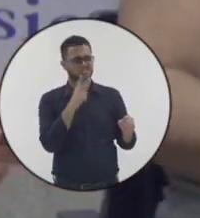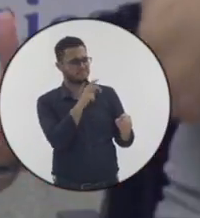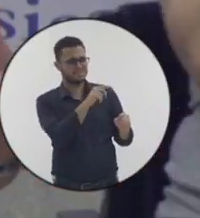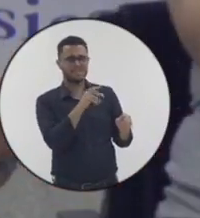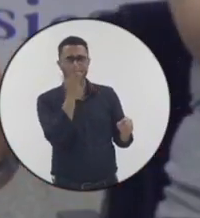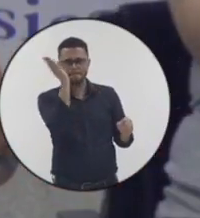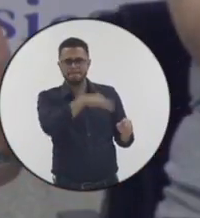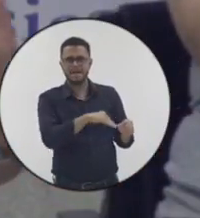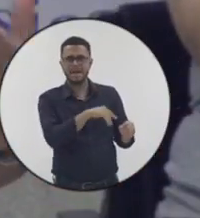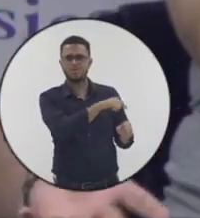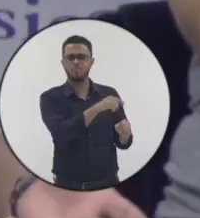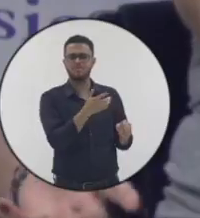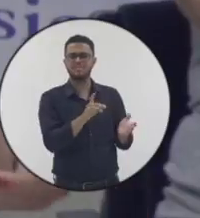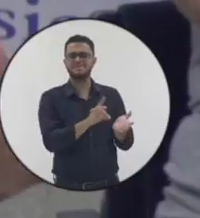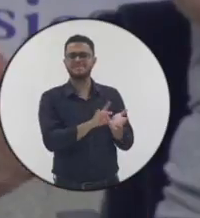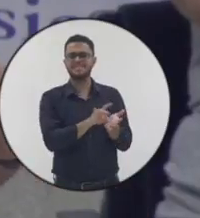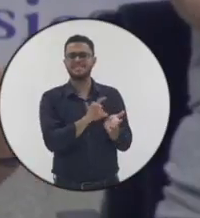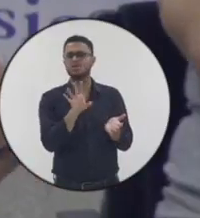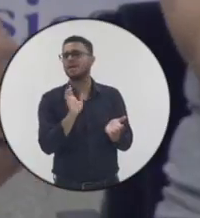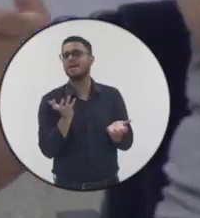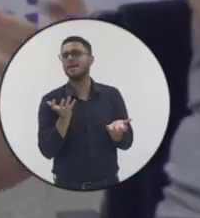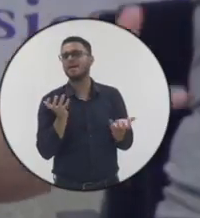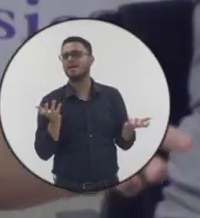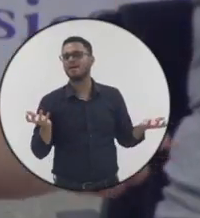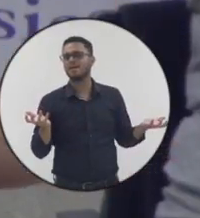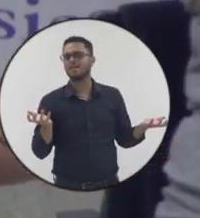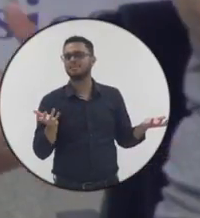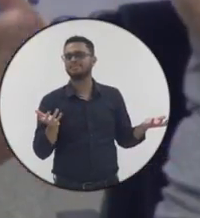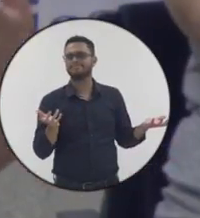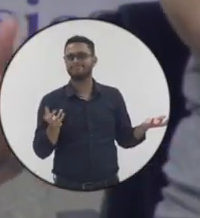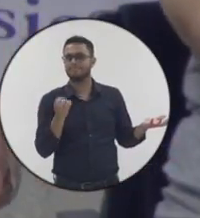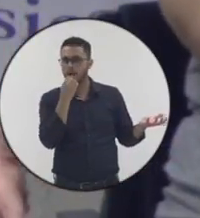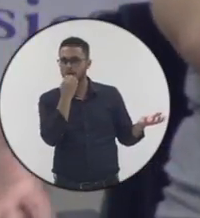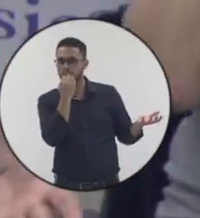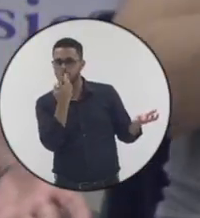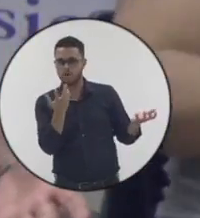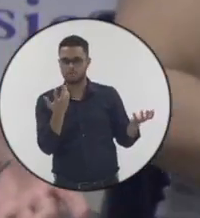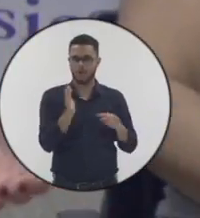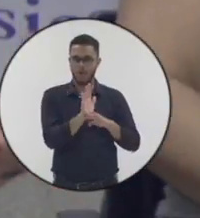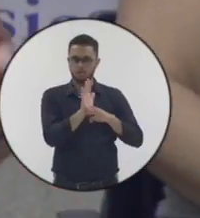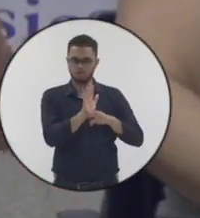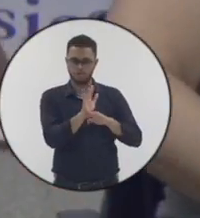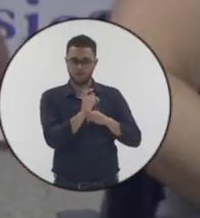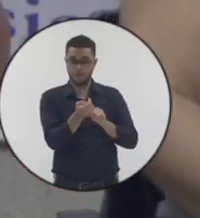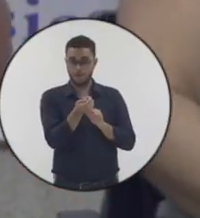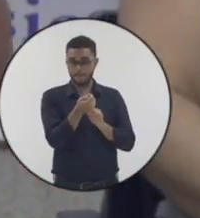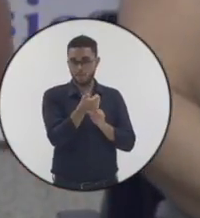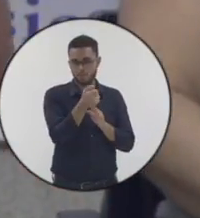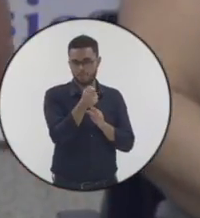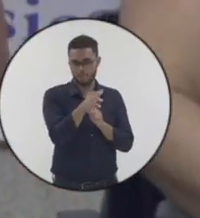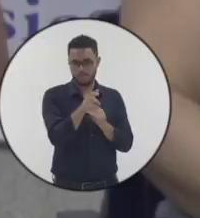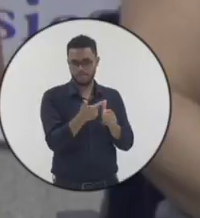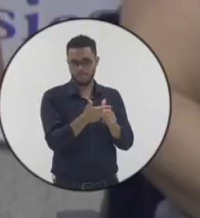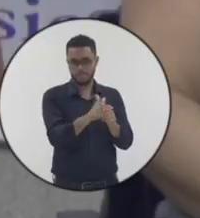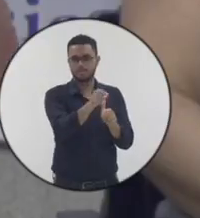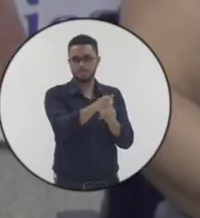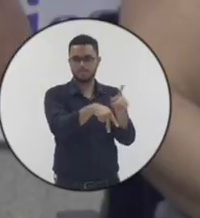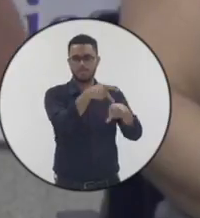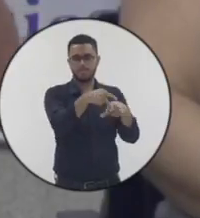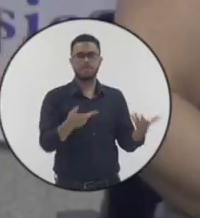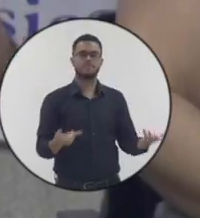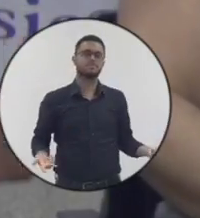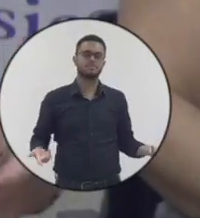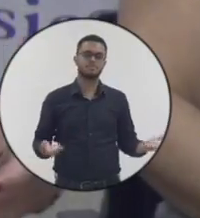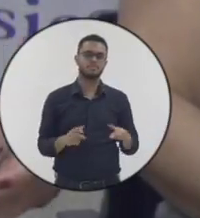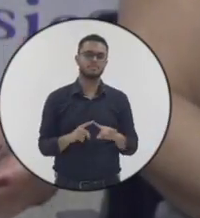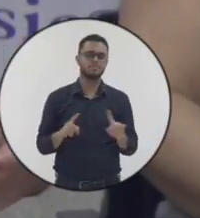quer trazer os benefícios sociais para uma parcela dessa população. E aí,